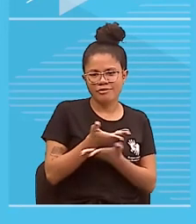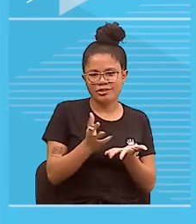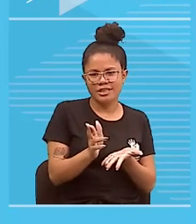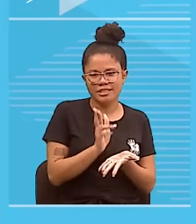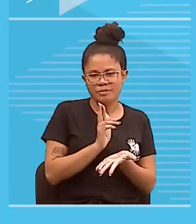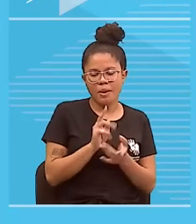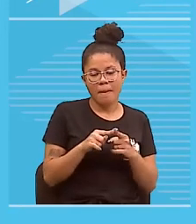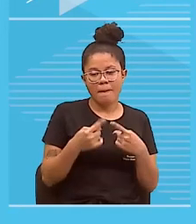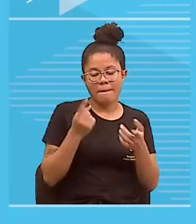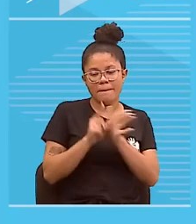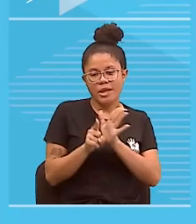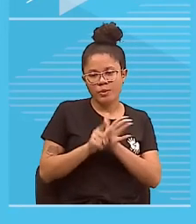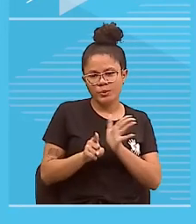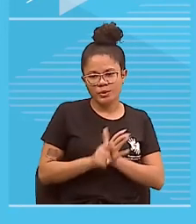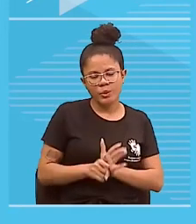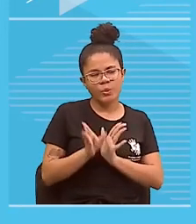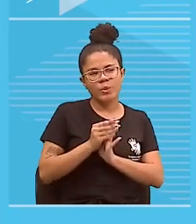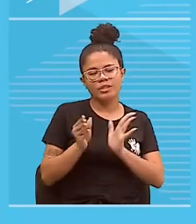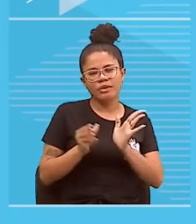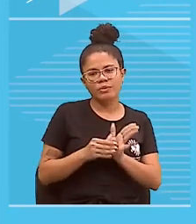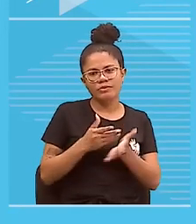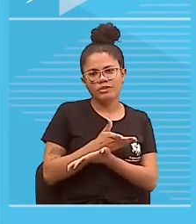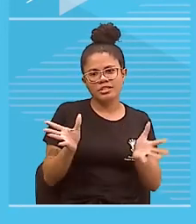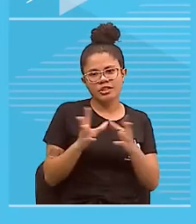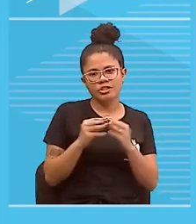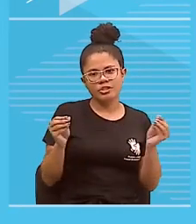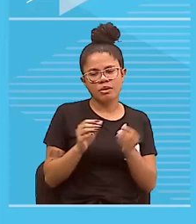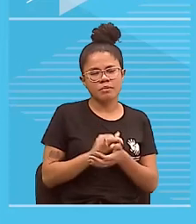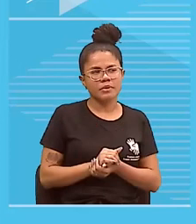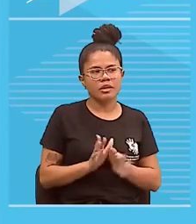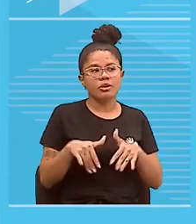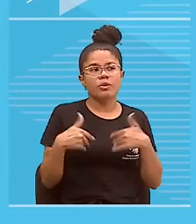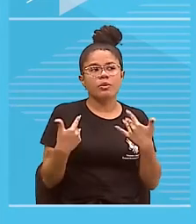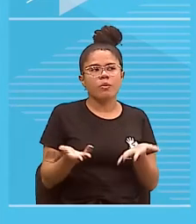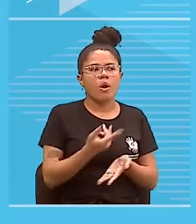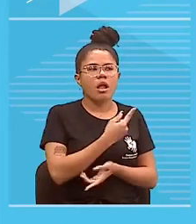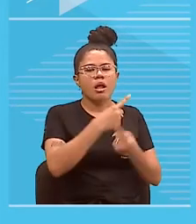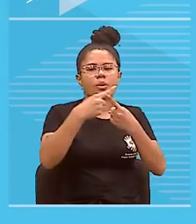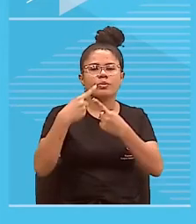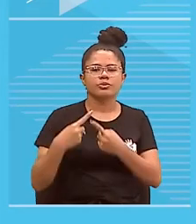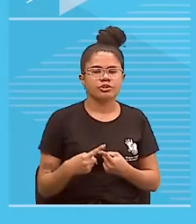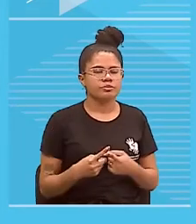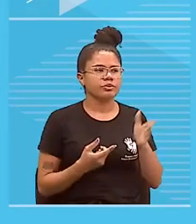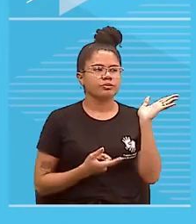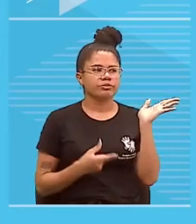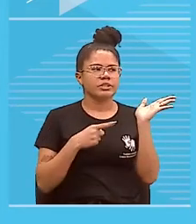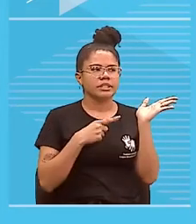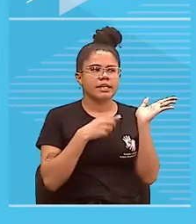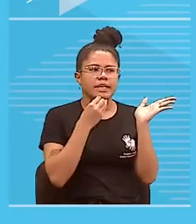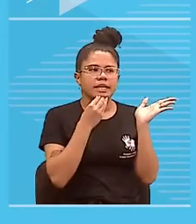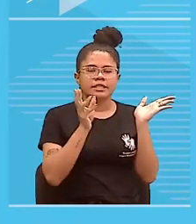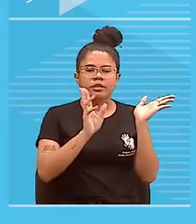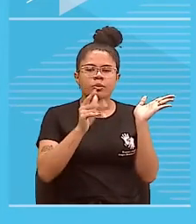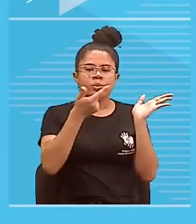elas somem embora cadê Quais são as outras funções orgânicas presentes na